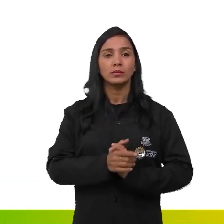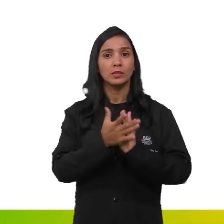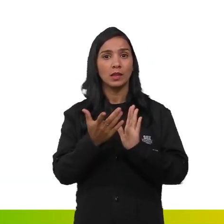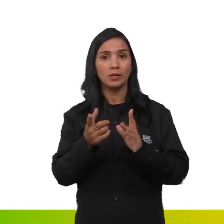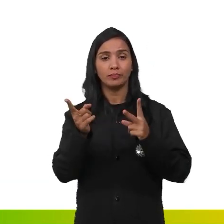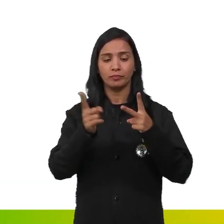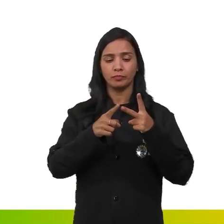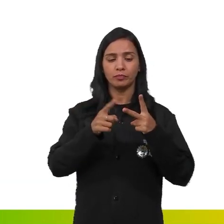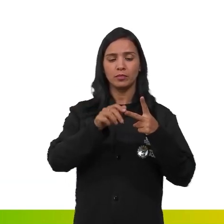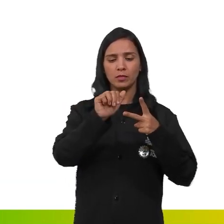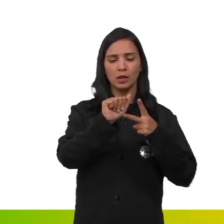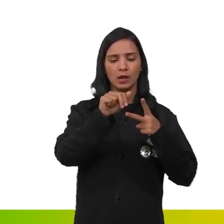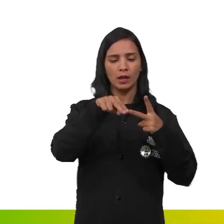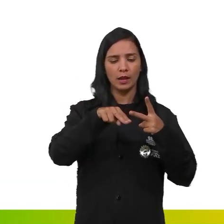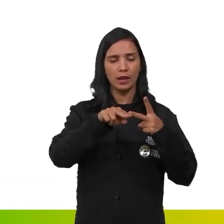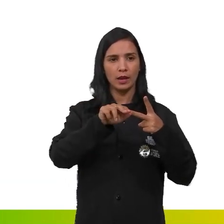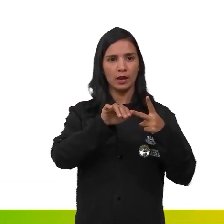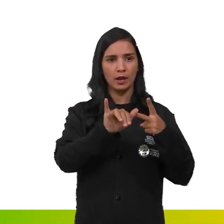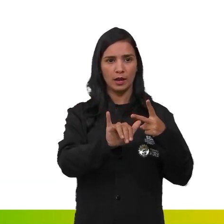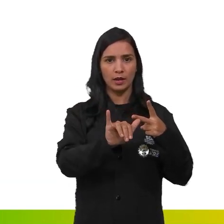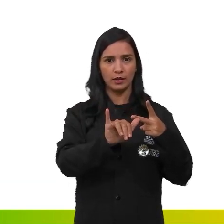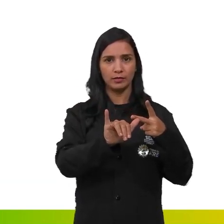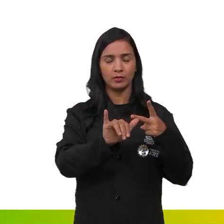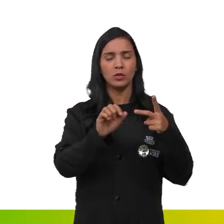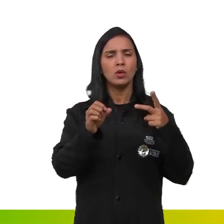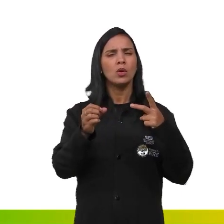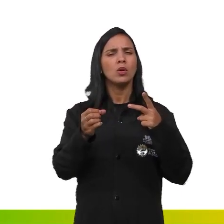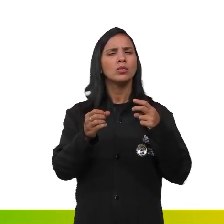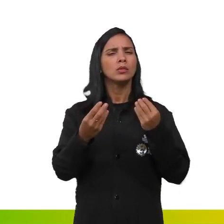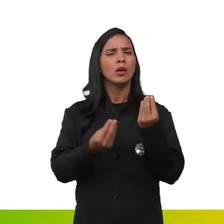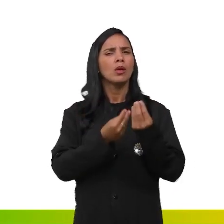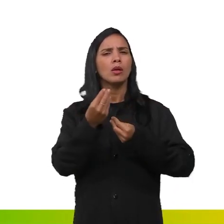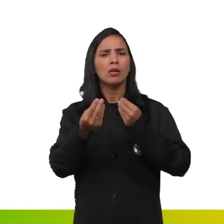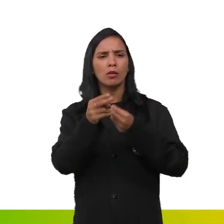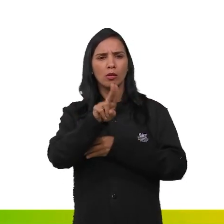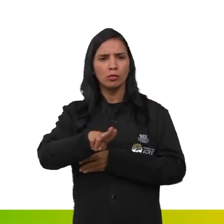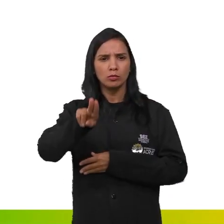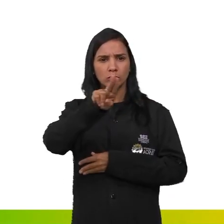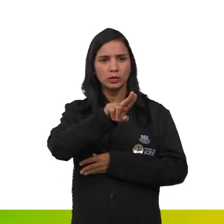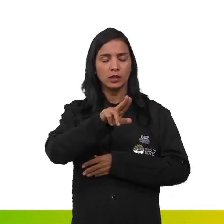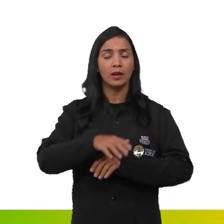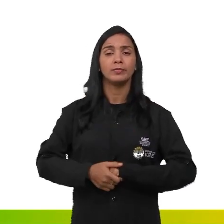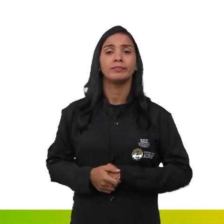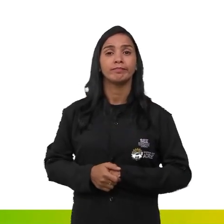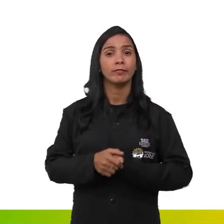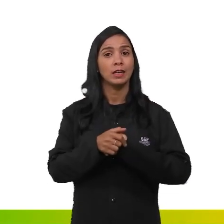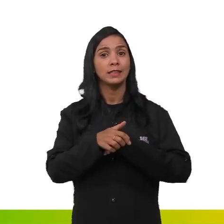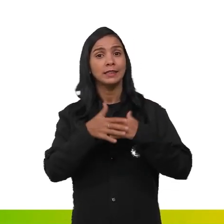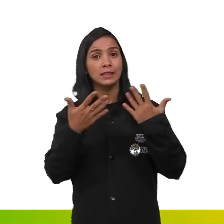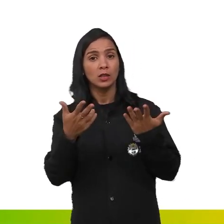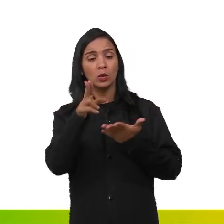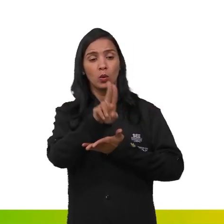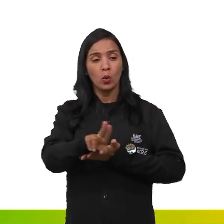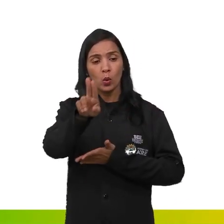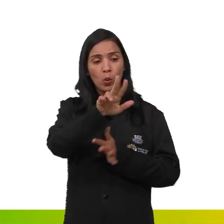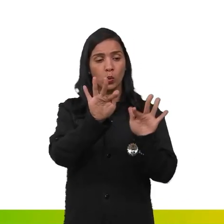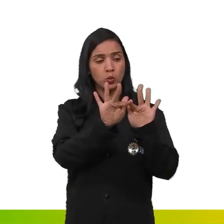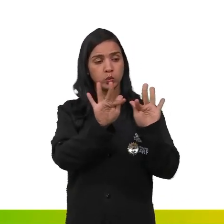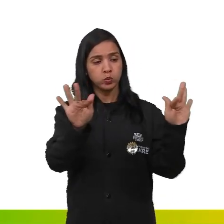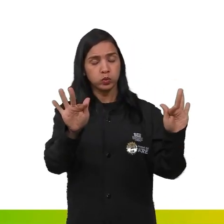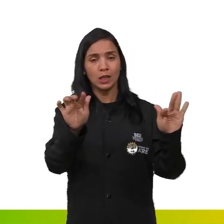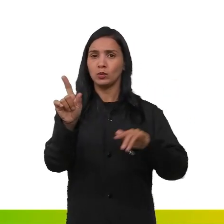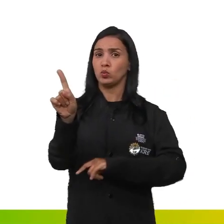any. Quando que nós vamos utilizá-lo? Usado em frases negativas e